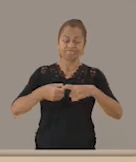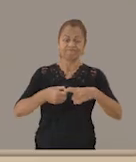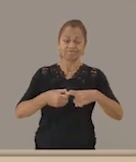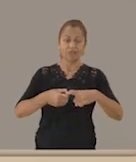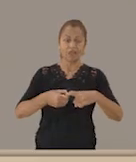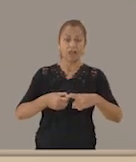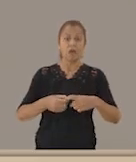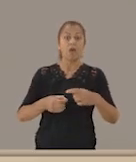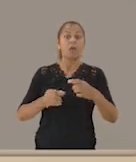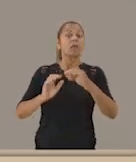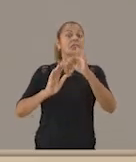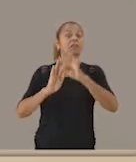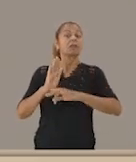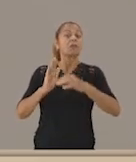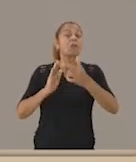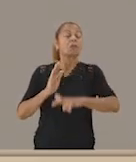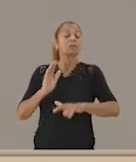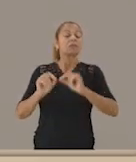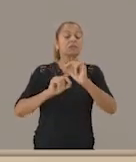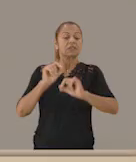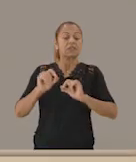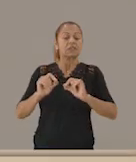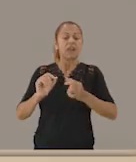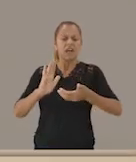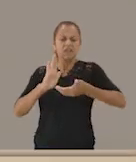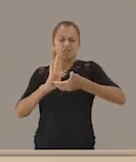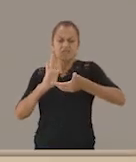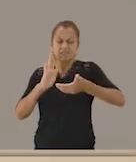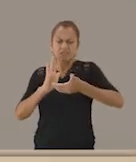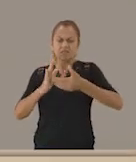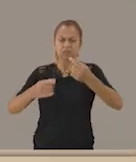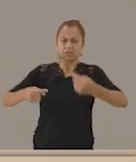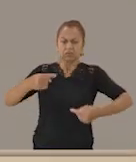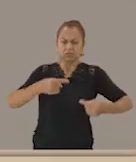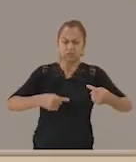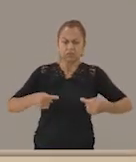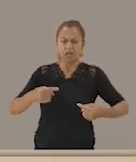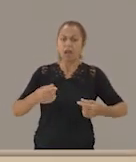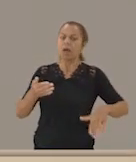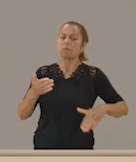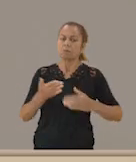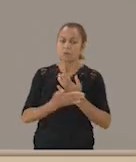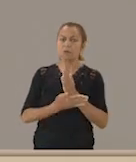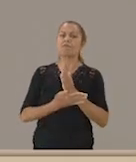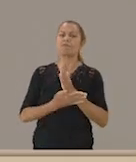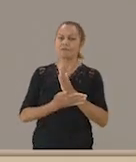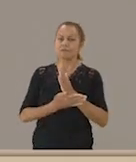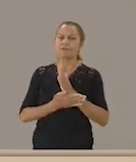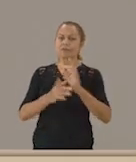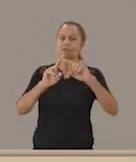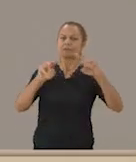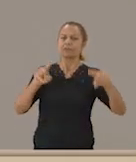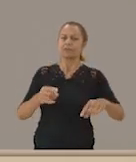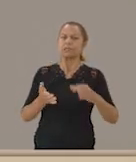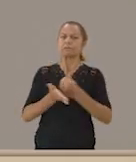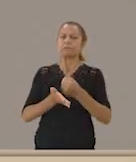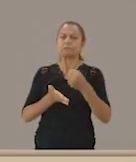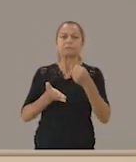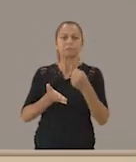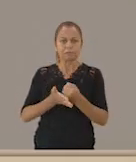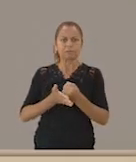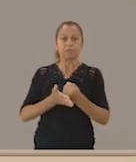Deputados aprovou estender a possibilidade de se contratar empregados terceirizados, o que mobilizou